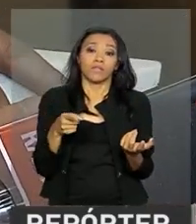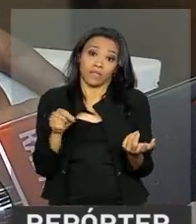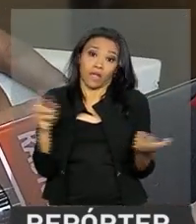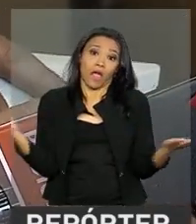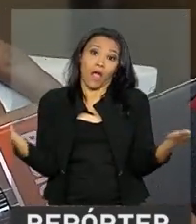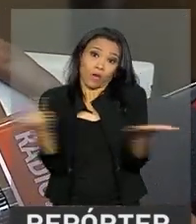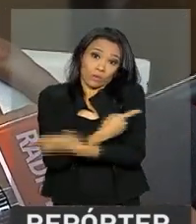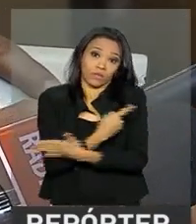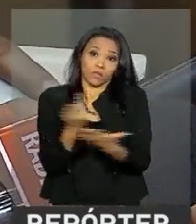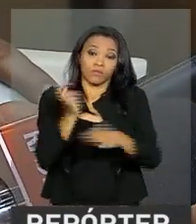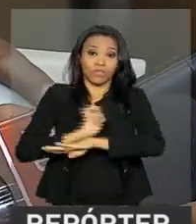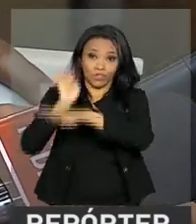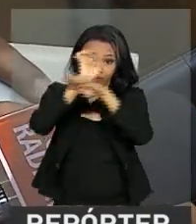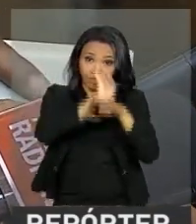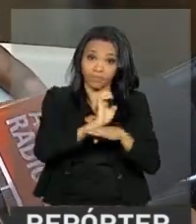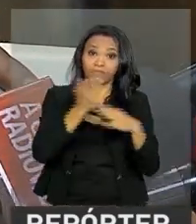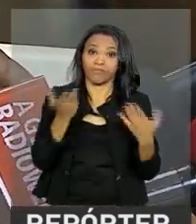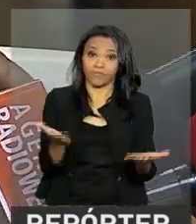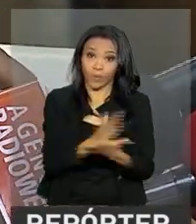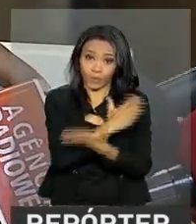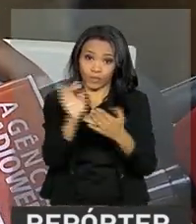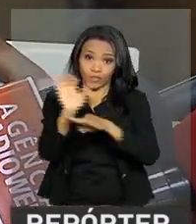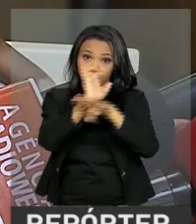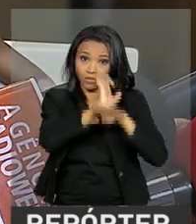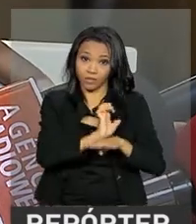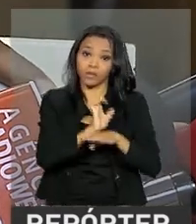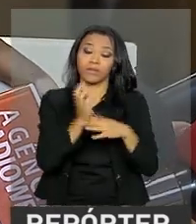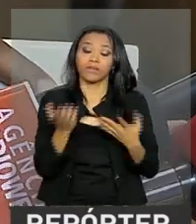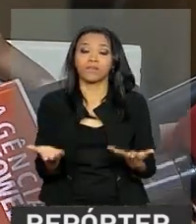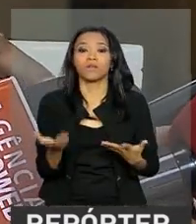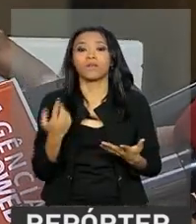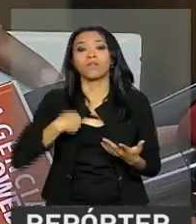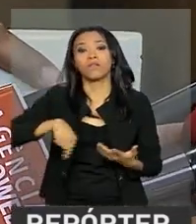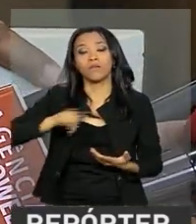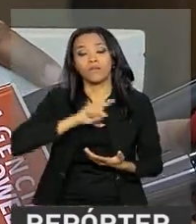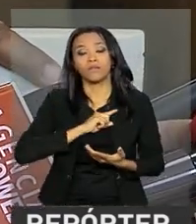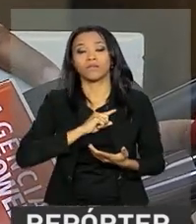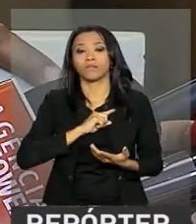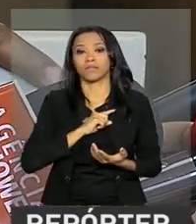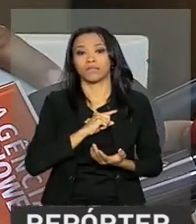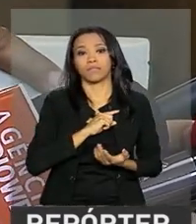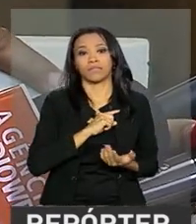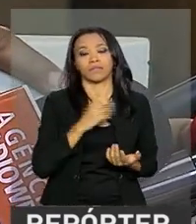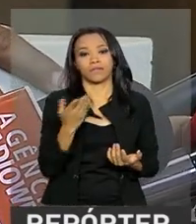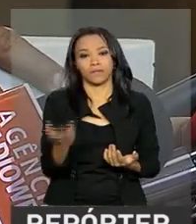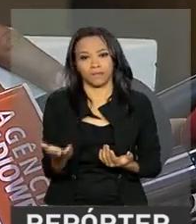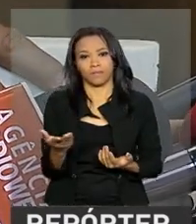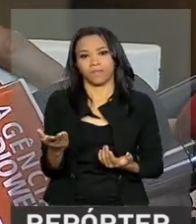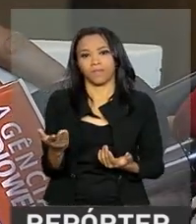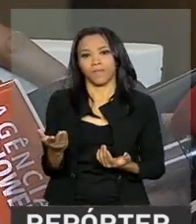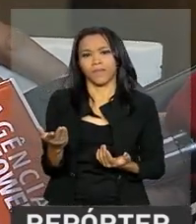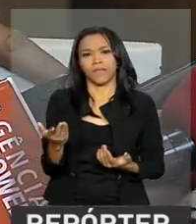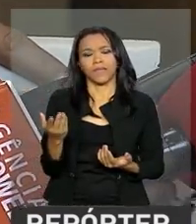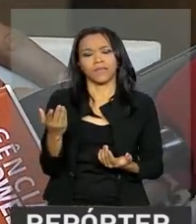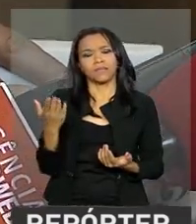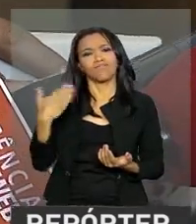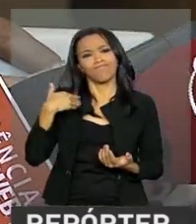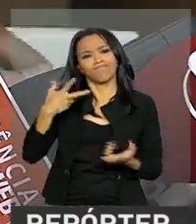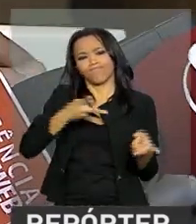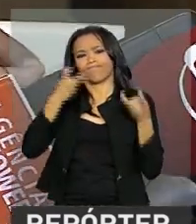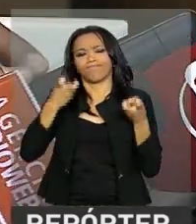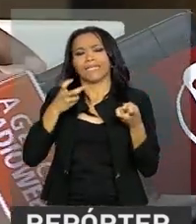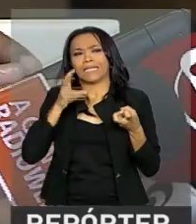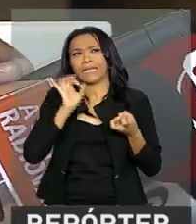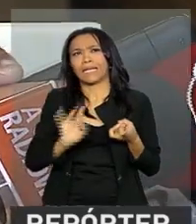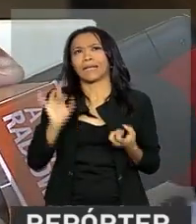locais. Nós solicitamos e o ministro de pronto atendeu de que cada estado